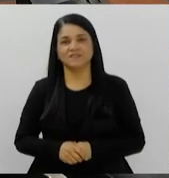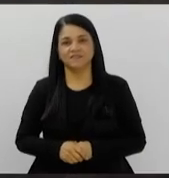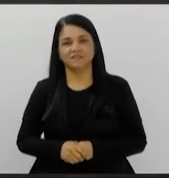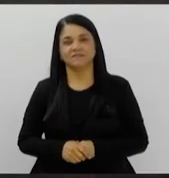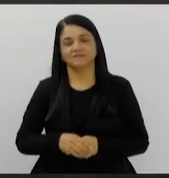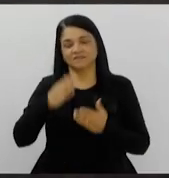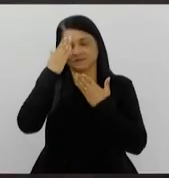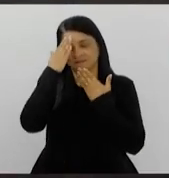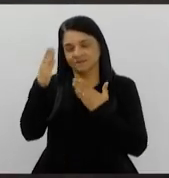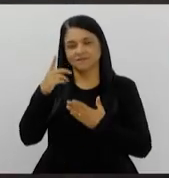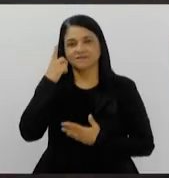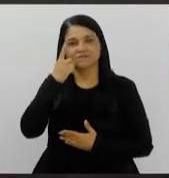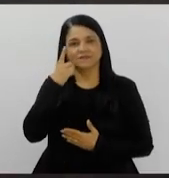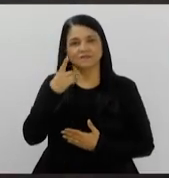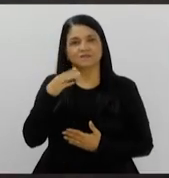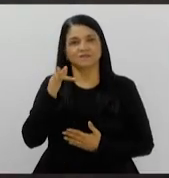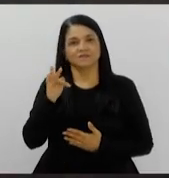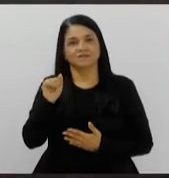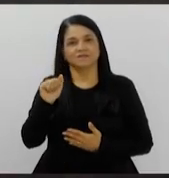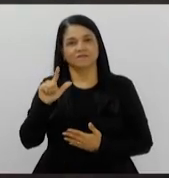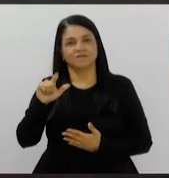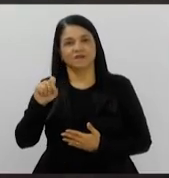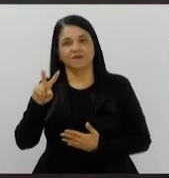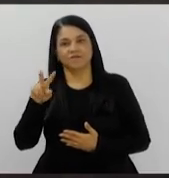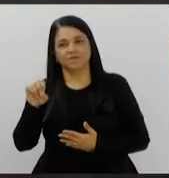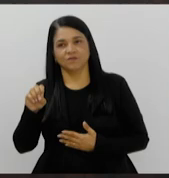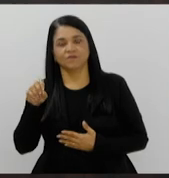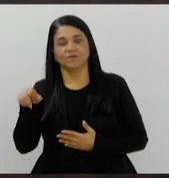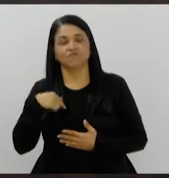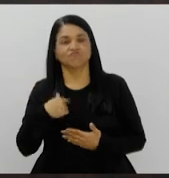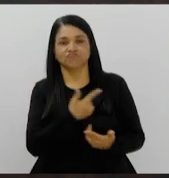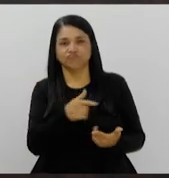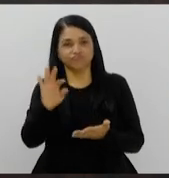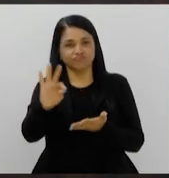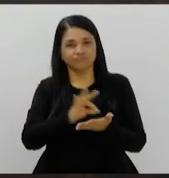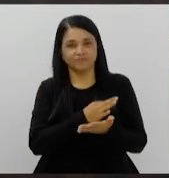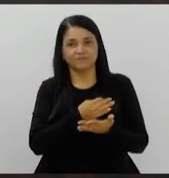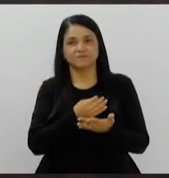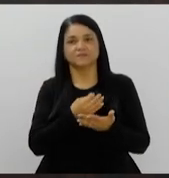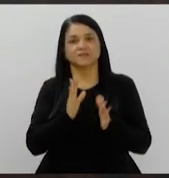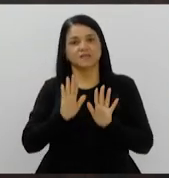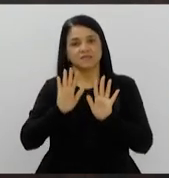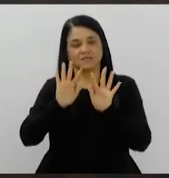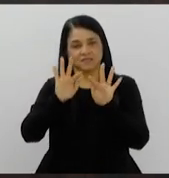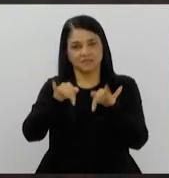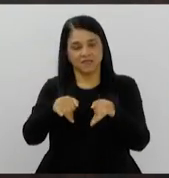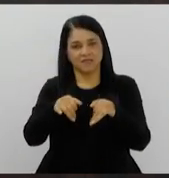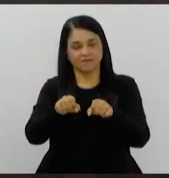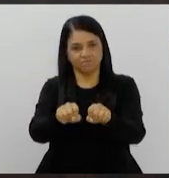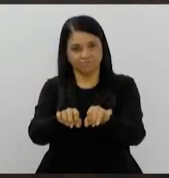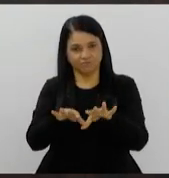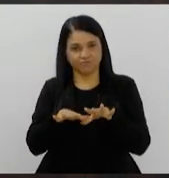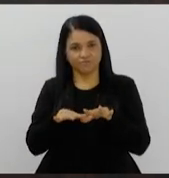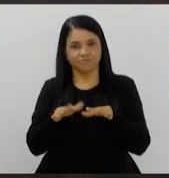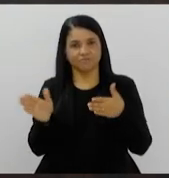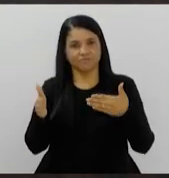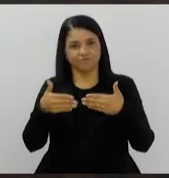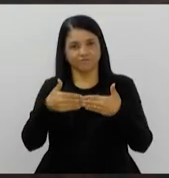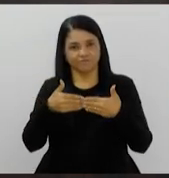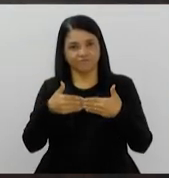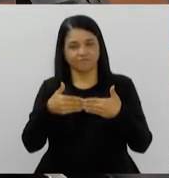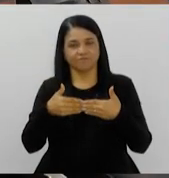Obrigado, deputado Flávio Serafini. Não tendo mais oradores inscritos, eu dou como encerrada a presente sessão.